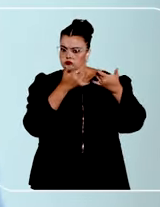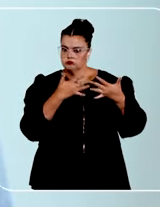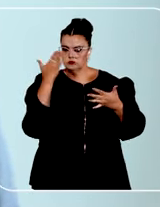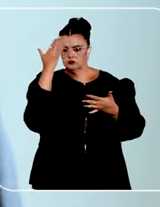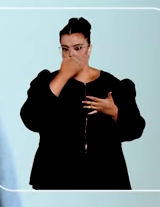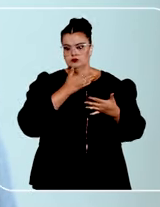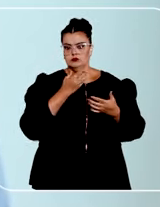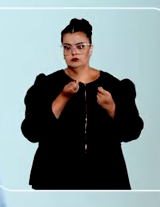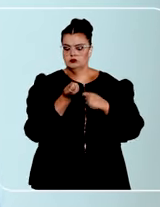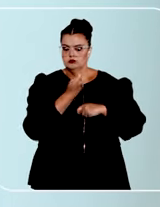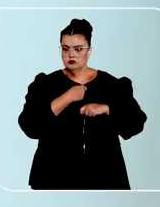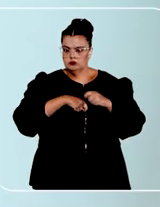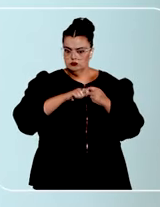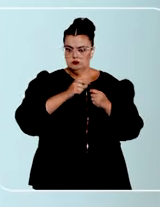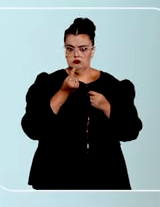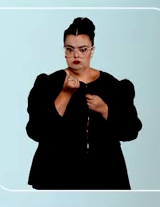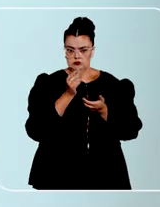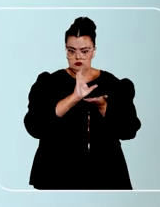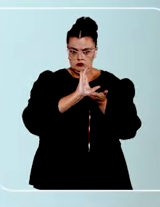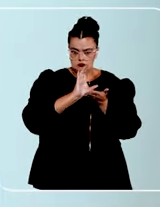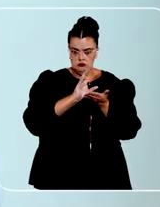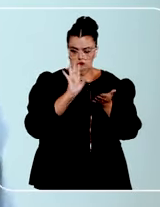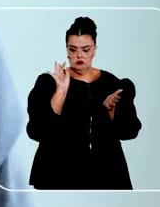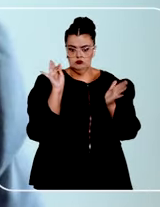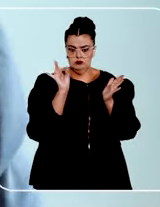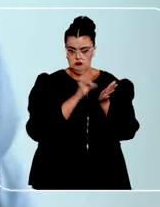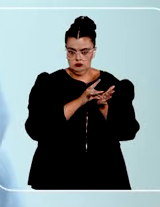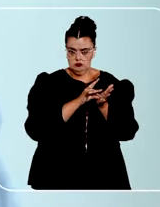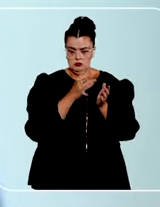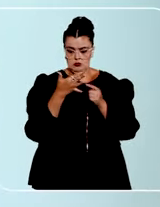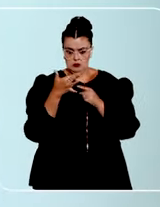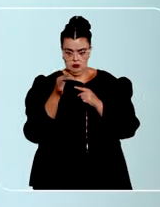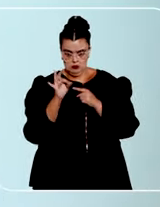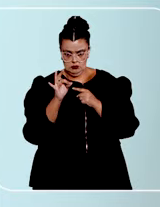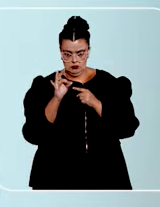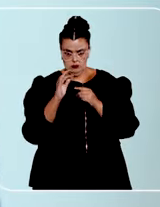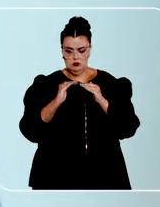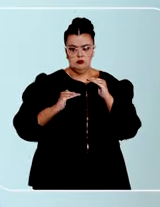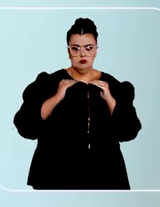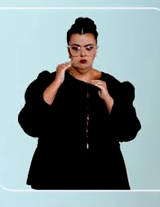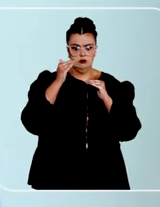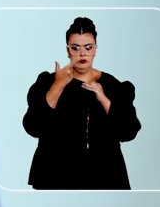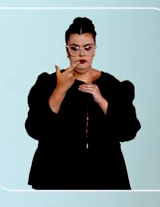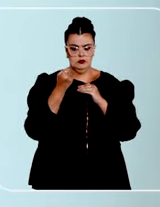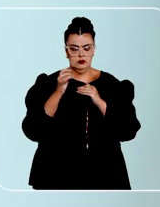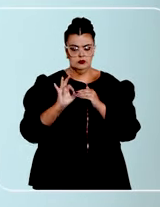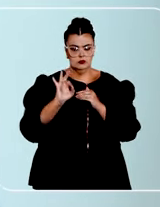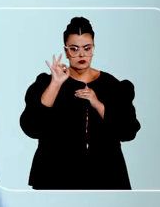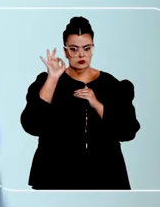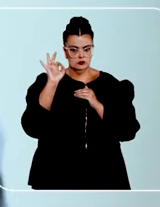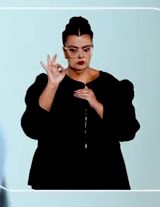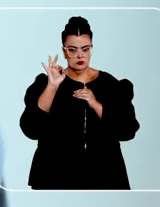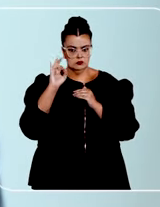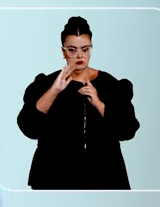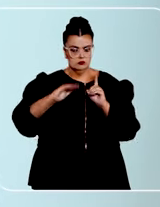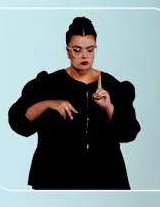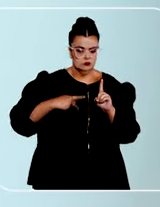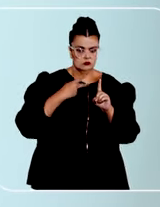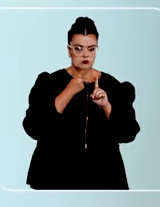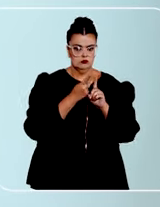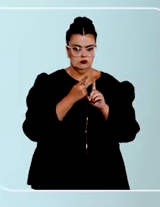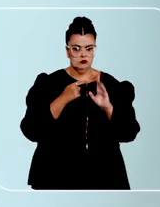os honorários de sucumbência devem ser fixados entre o mínimo de 10 e o máximo de 20% sobre o valor da